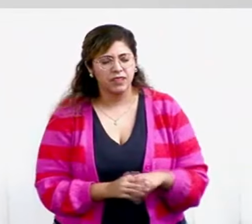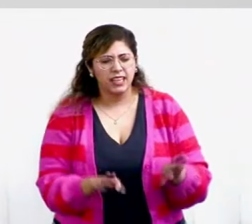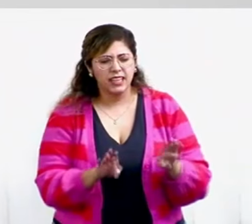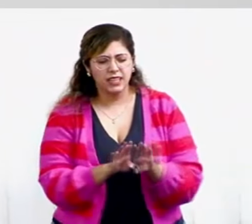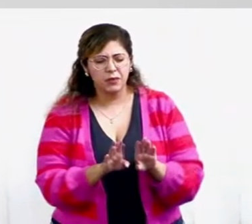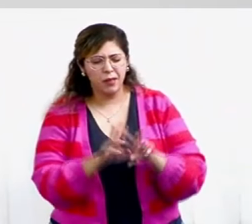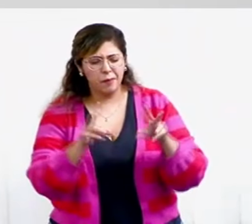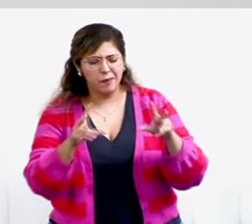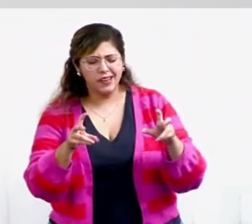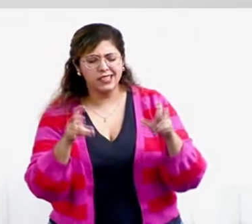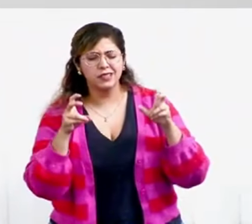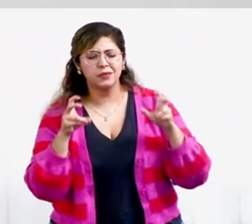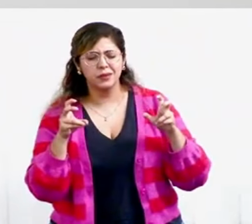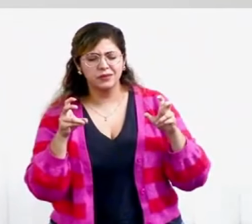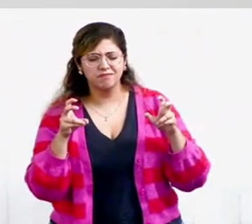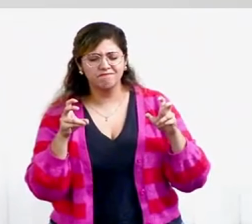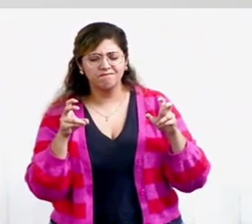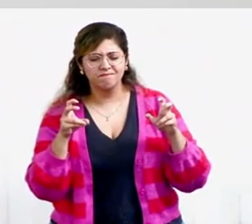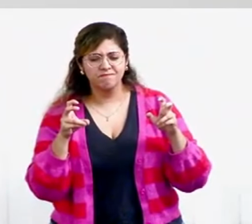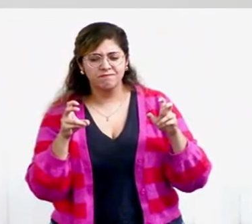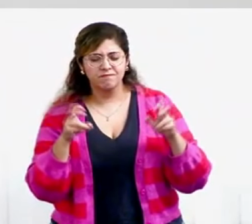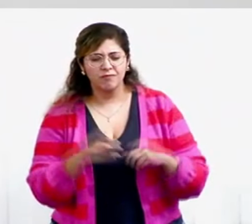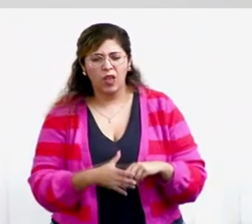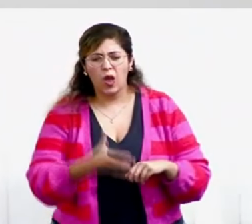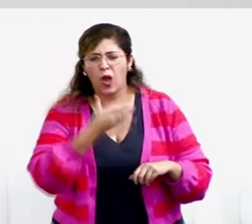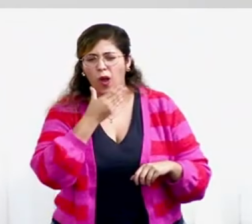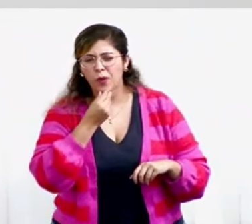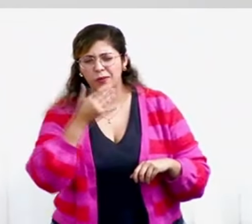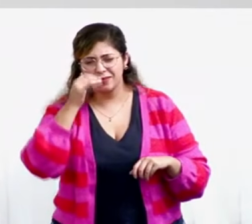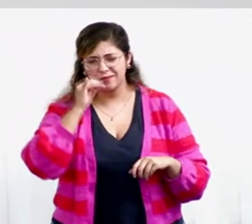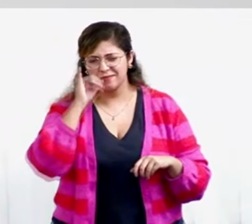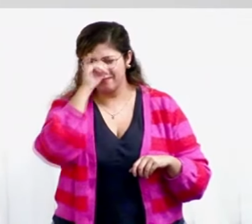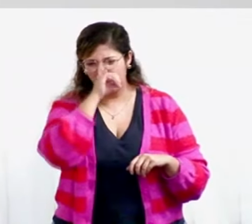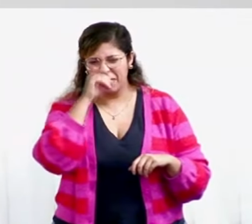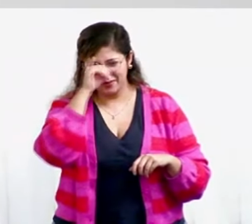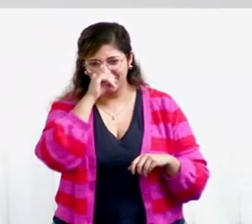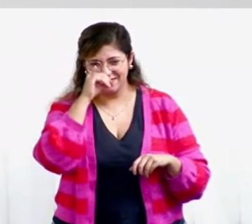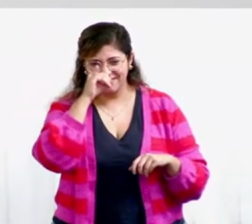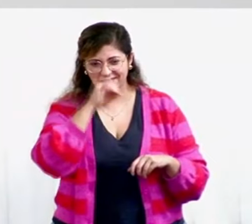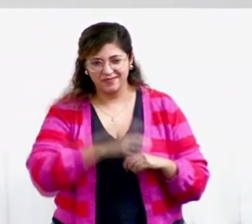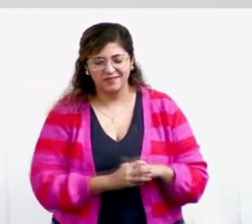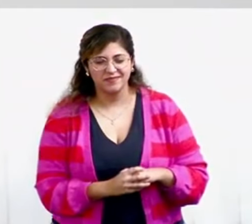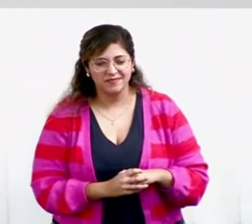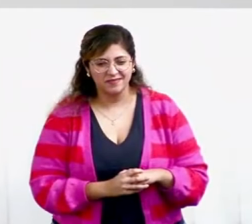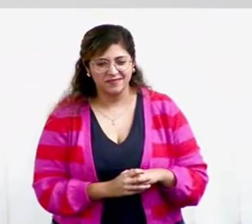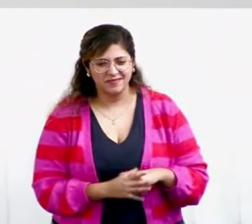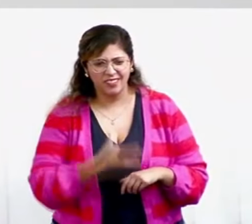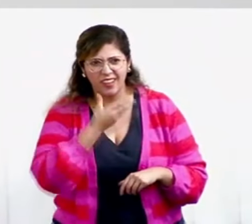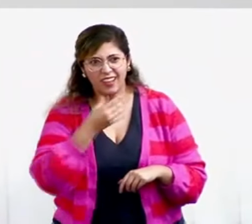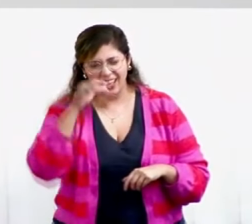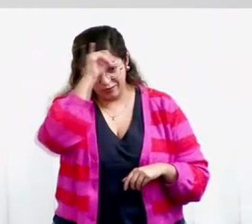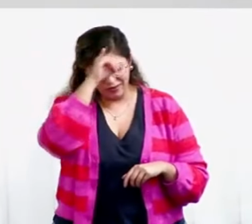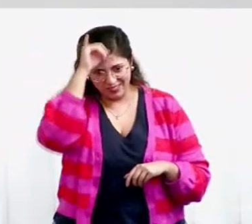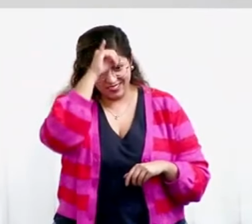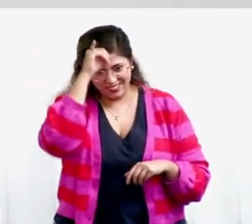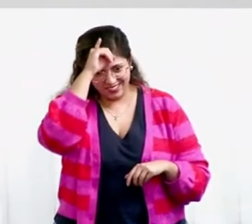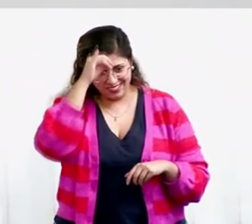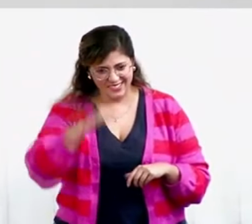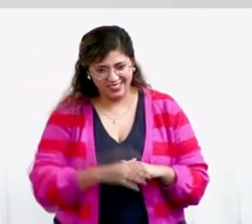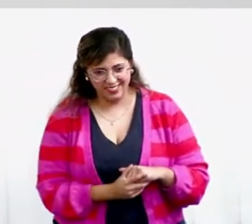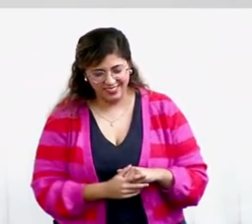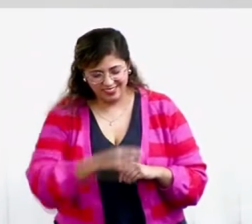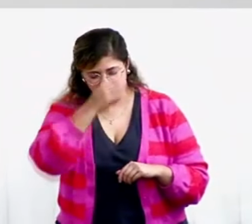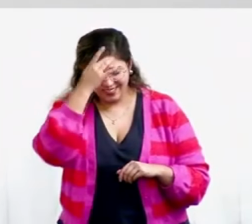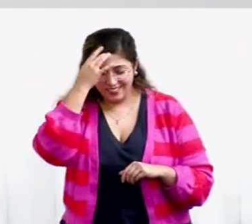53, fala para nós daqueles que são tolos, esses que vivem com seus pensamentos em trevas, porque